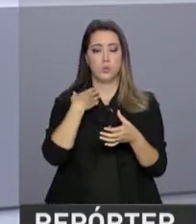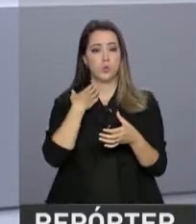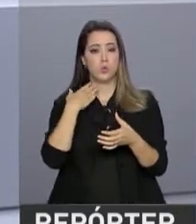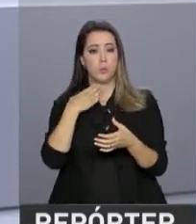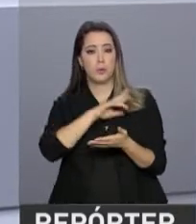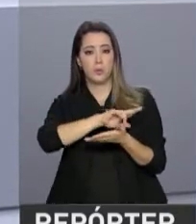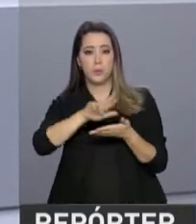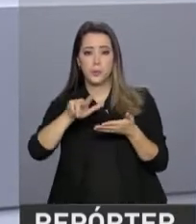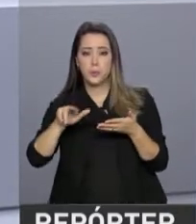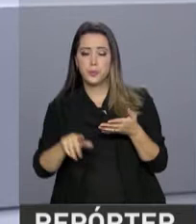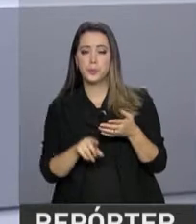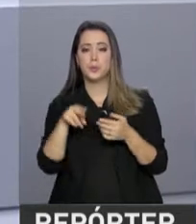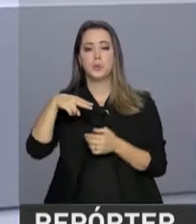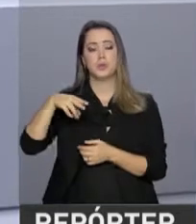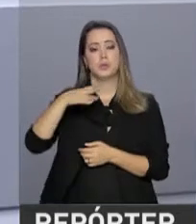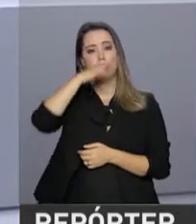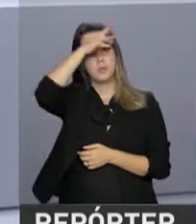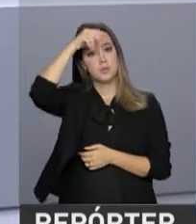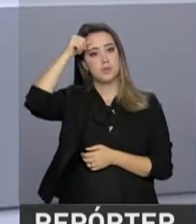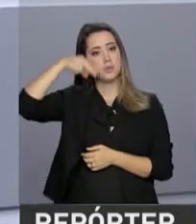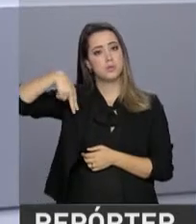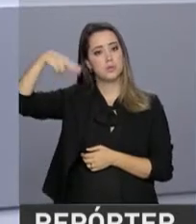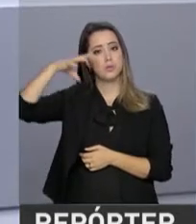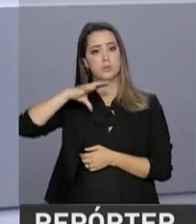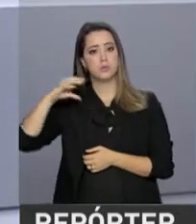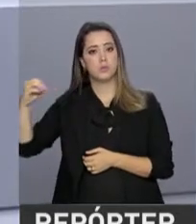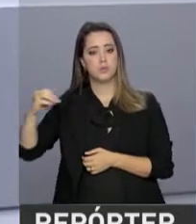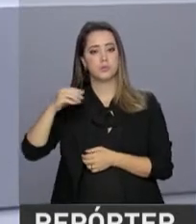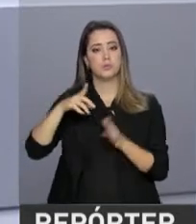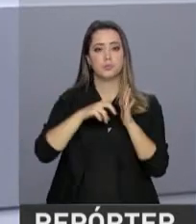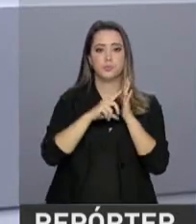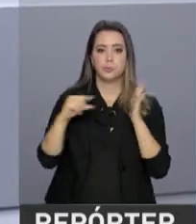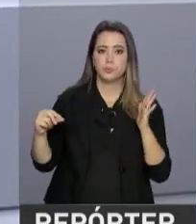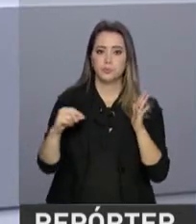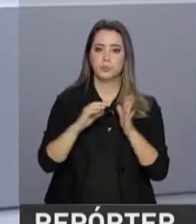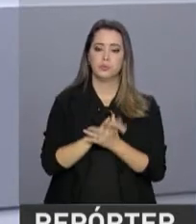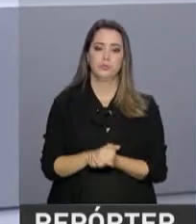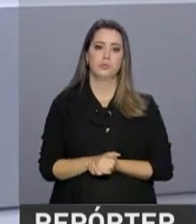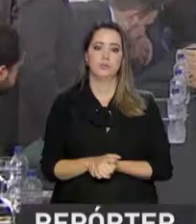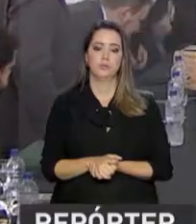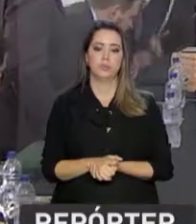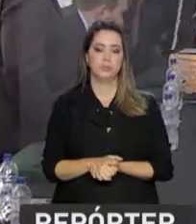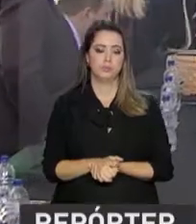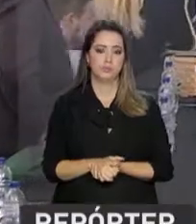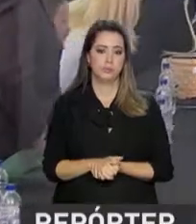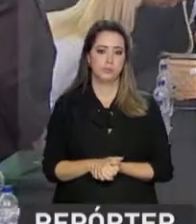da amazônia do nordeste e do centro-oeste no palácio do planalto